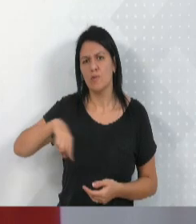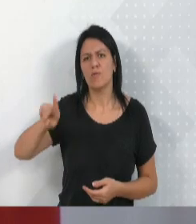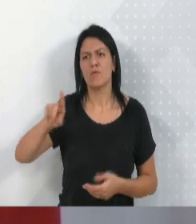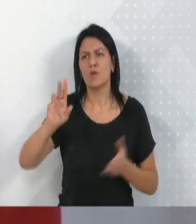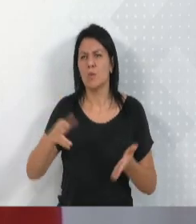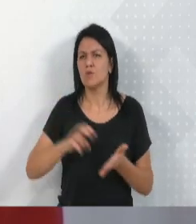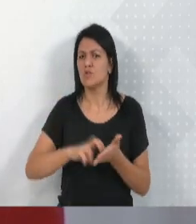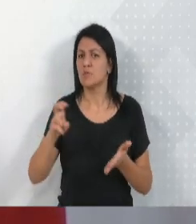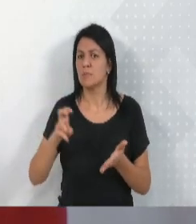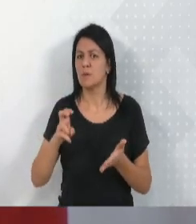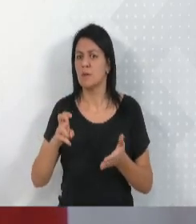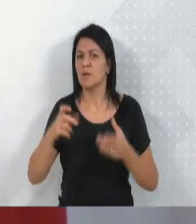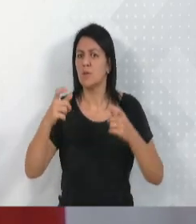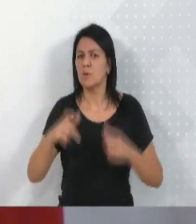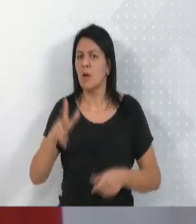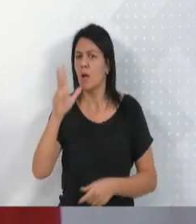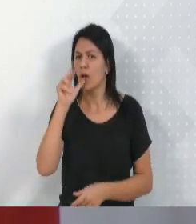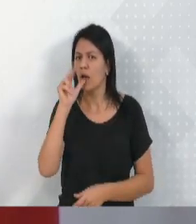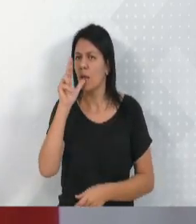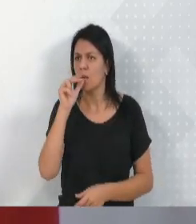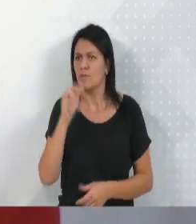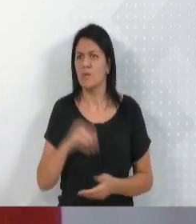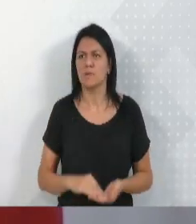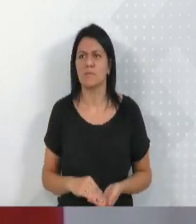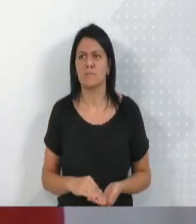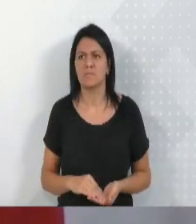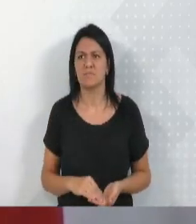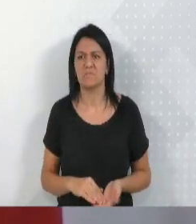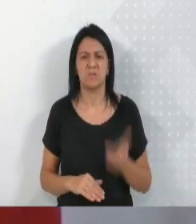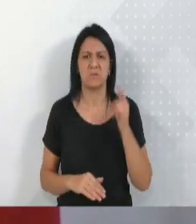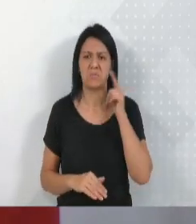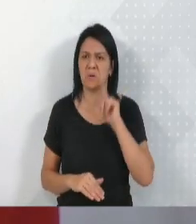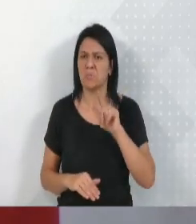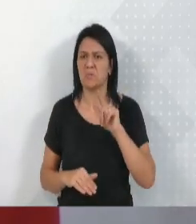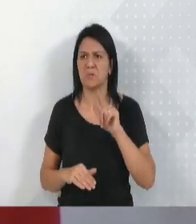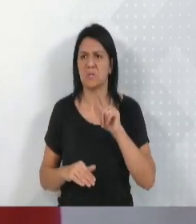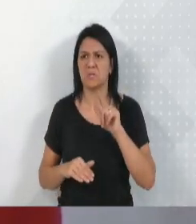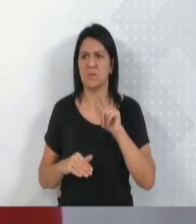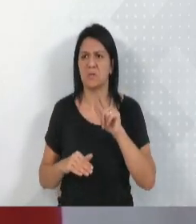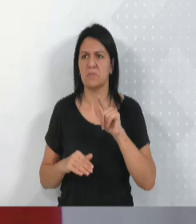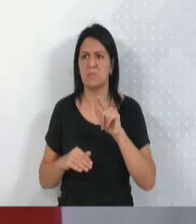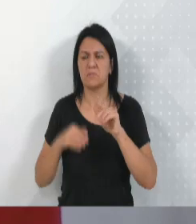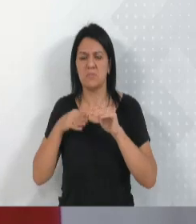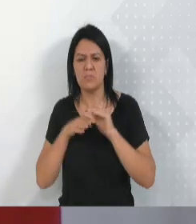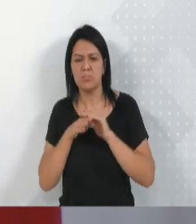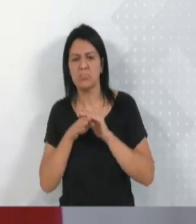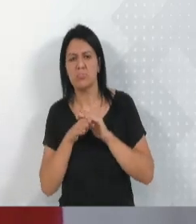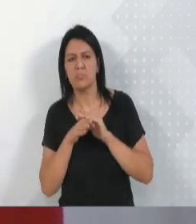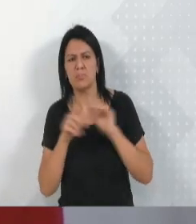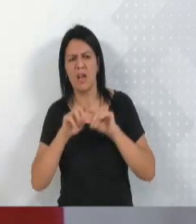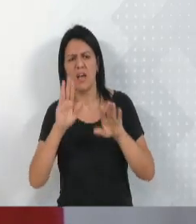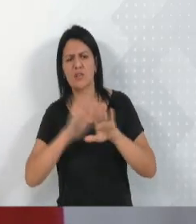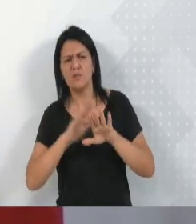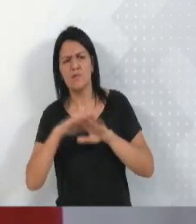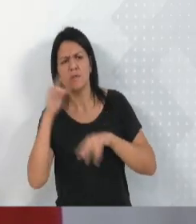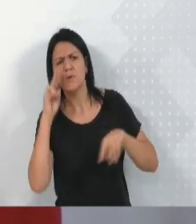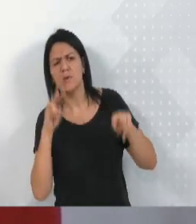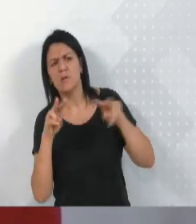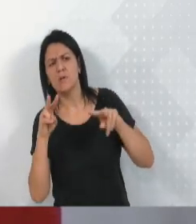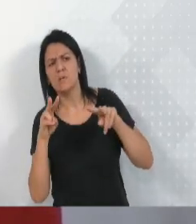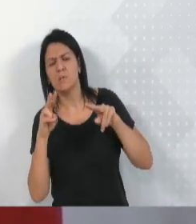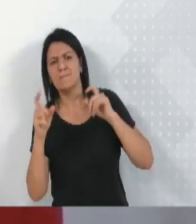verificando reservatório ali na região da Água Verde e a gente não conseguiu adentrar o perímetro daquele imóvel, mas olhando de fora a gente já fica preocupado,